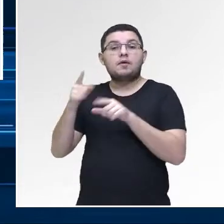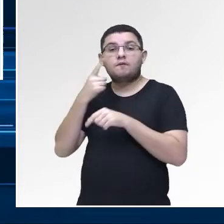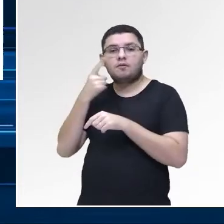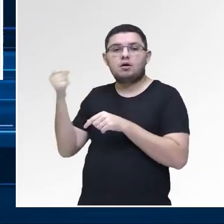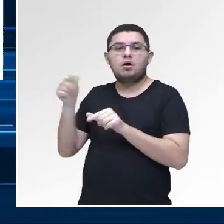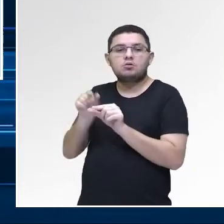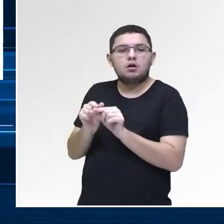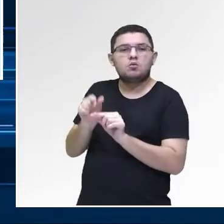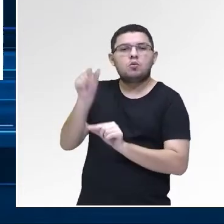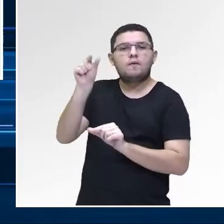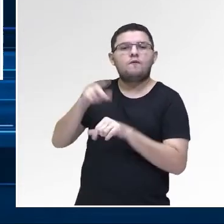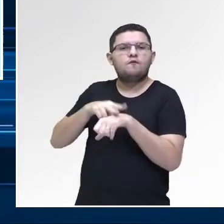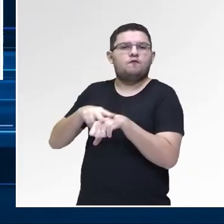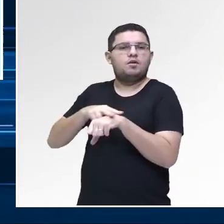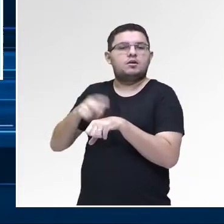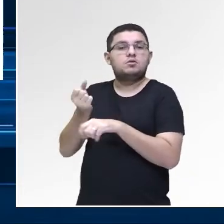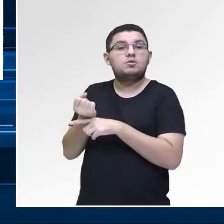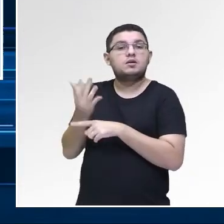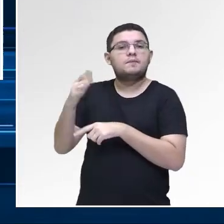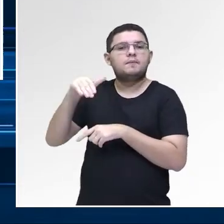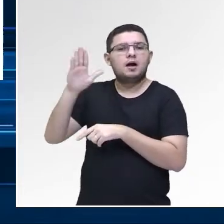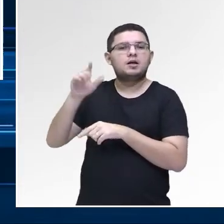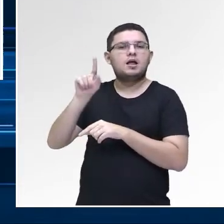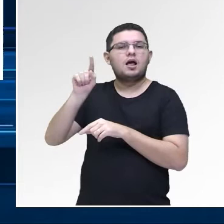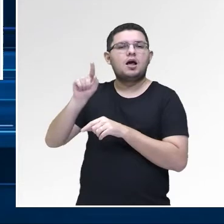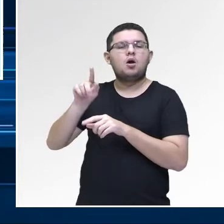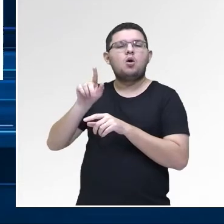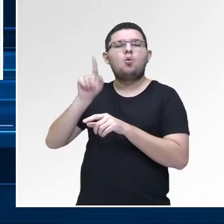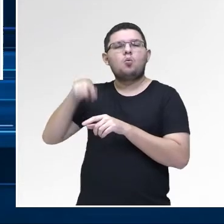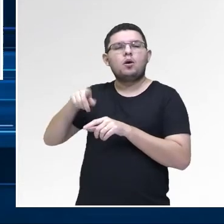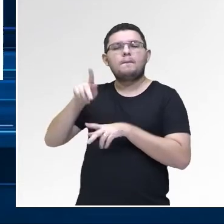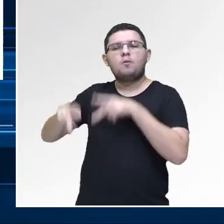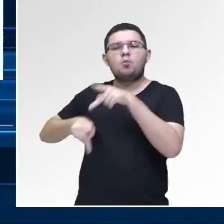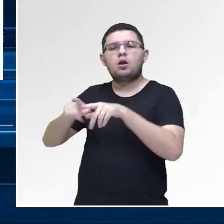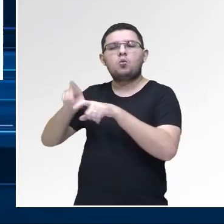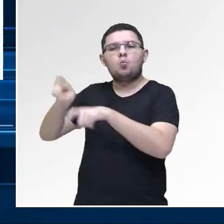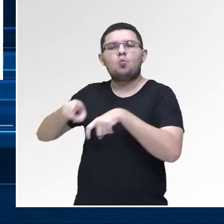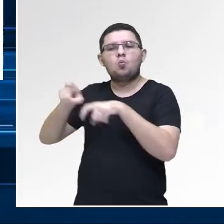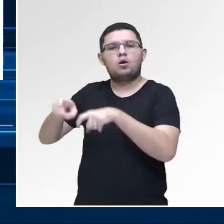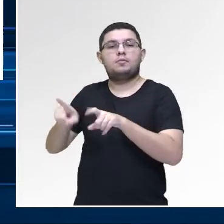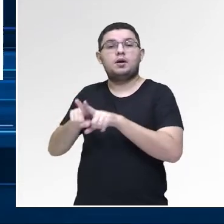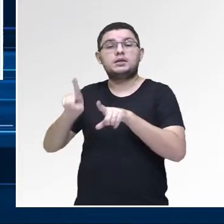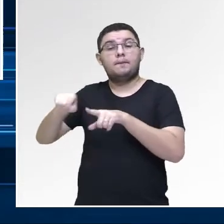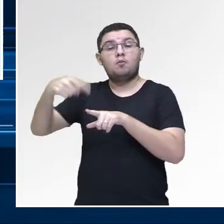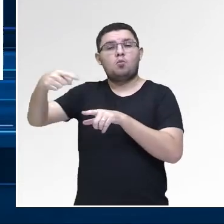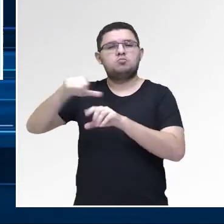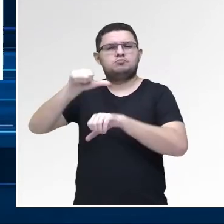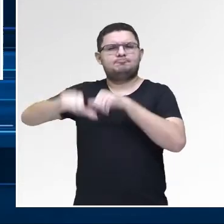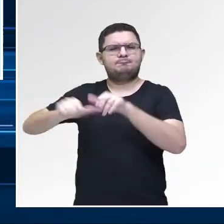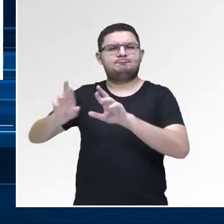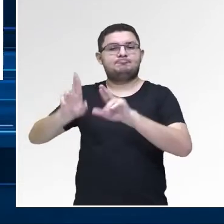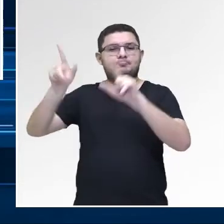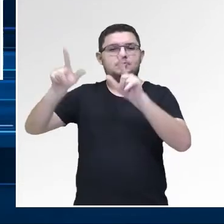ainda é rural, ok? Essa realidade muda, gente, a partir de